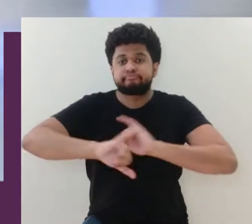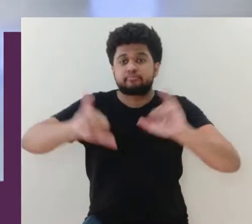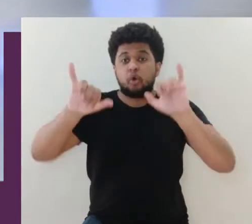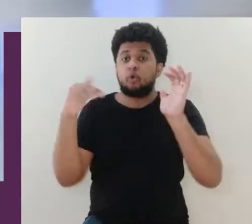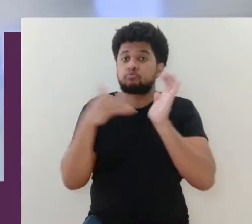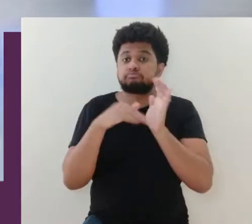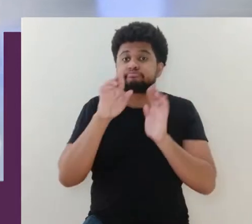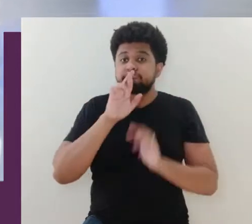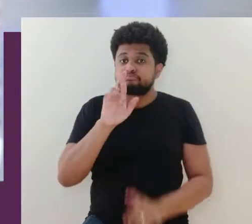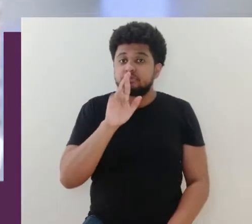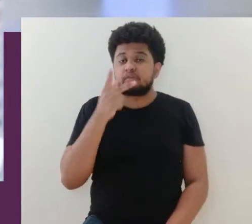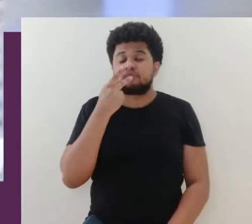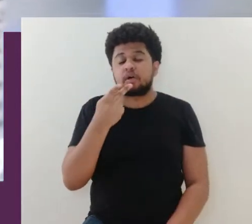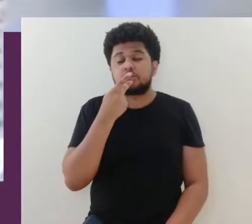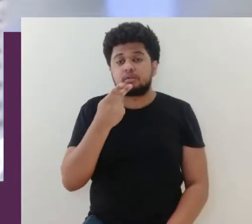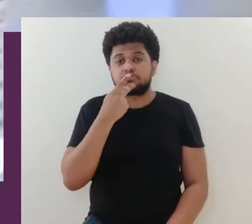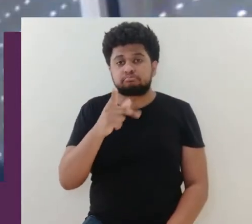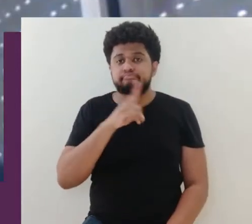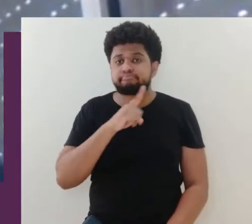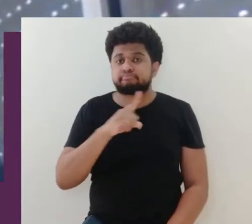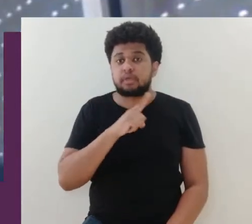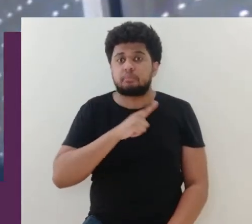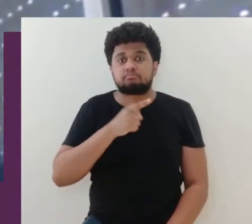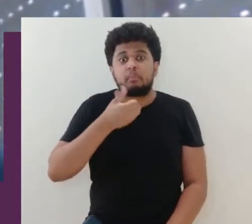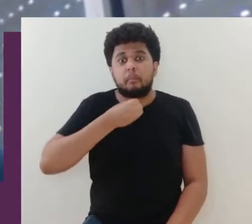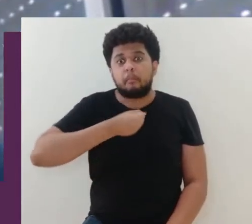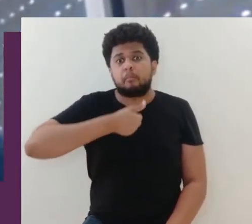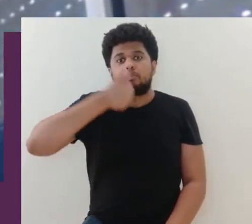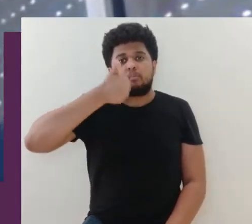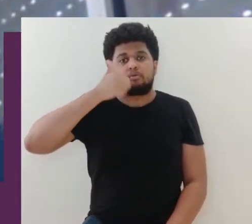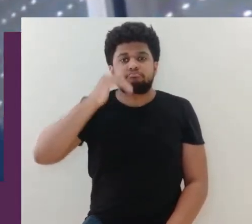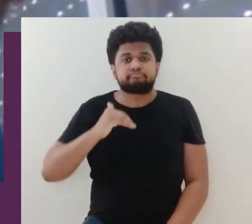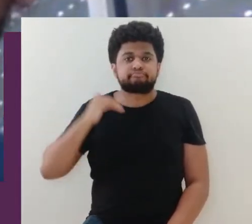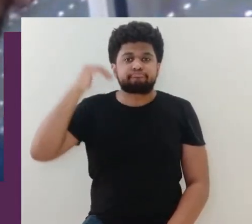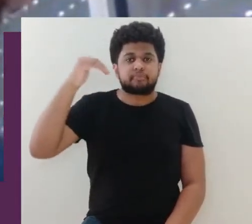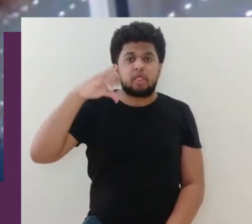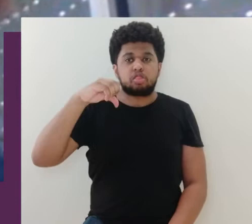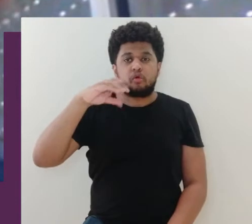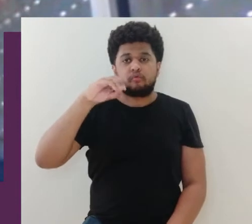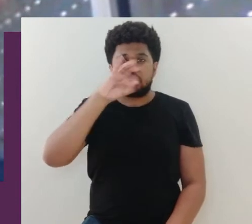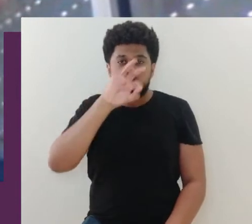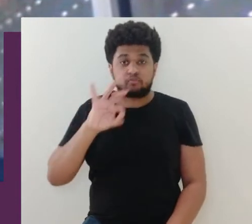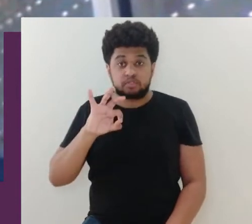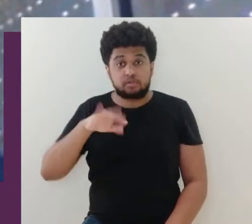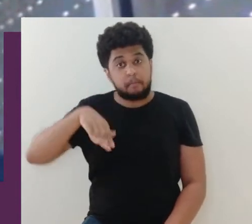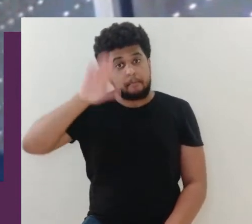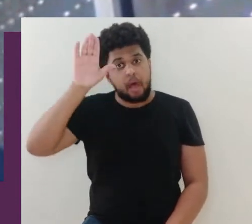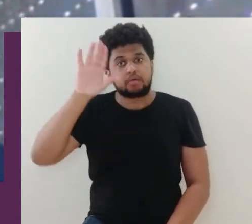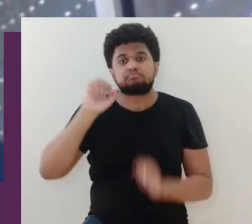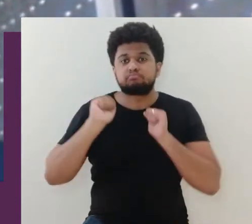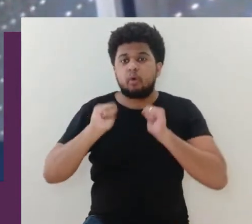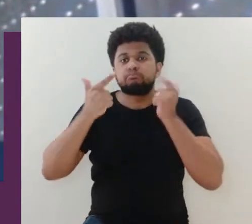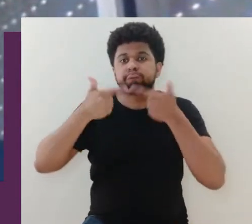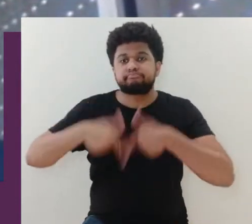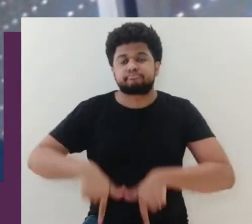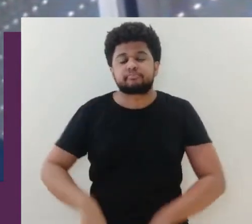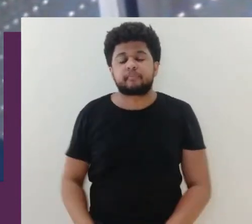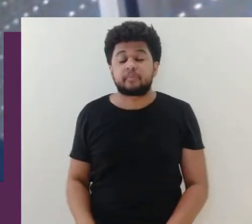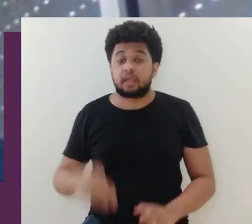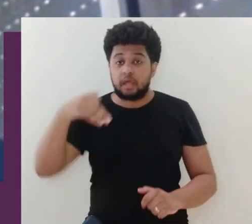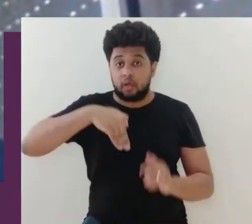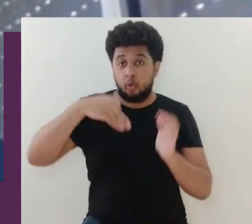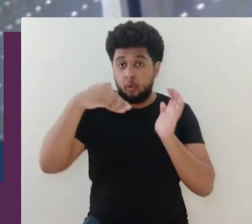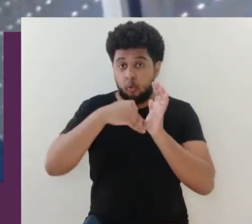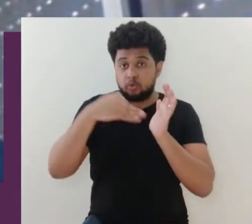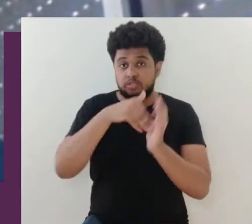anunciou seus últimos resultados, dizendo que ela está aí com uma eficácia acima de 90%. Então, nessa última